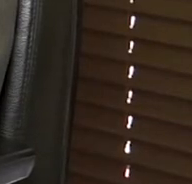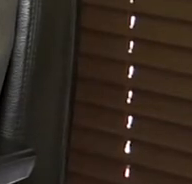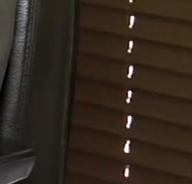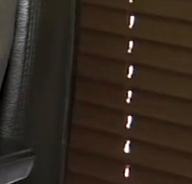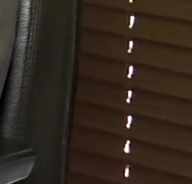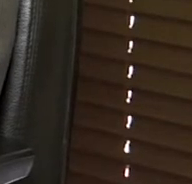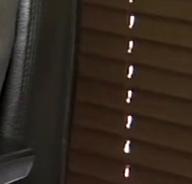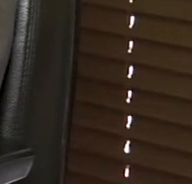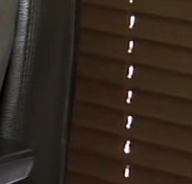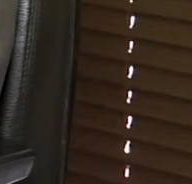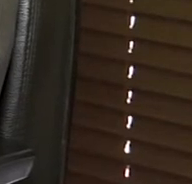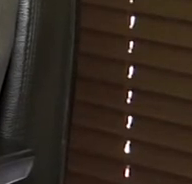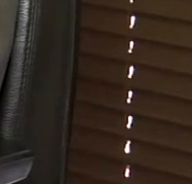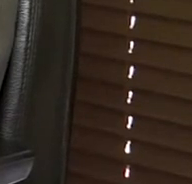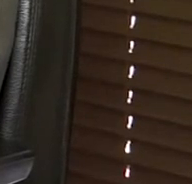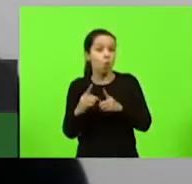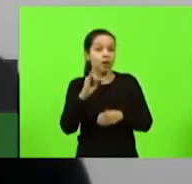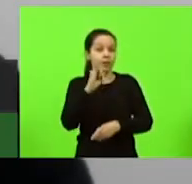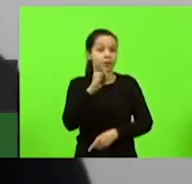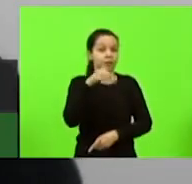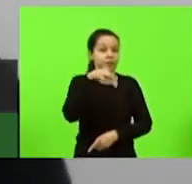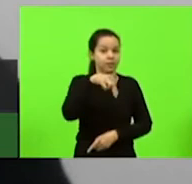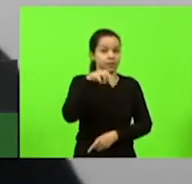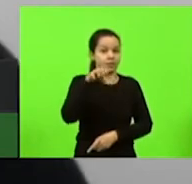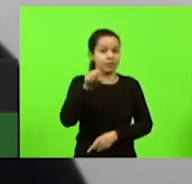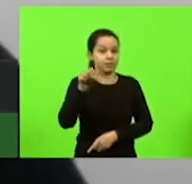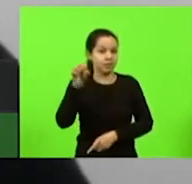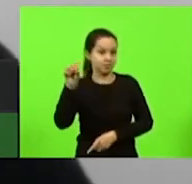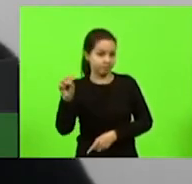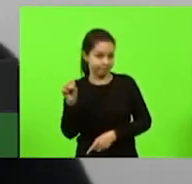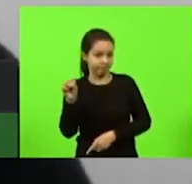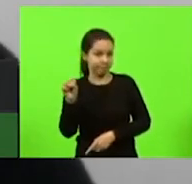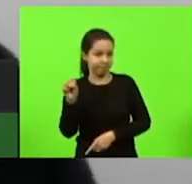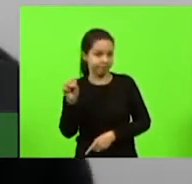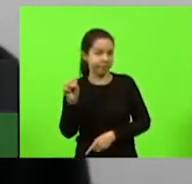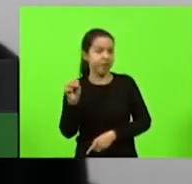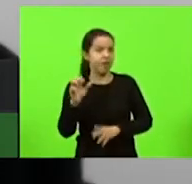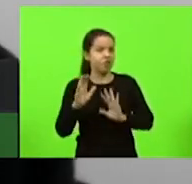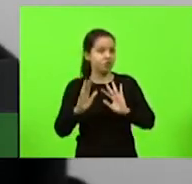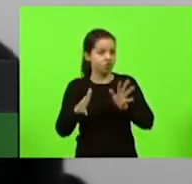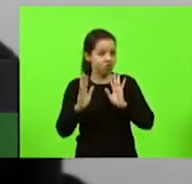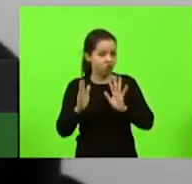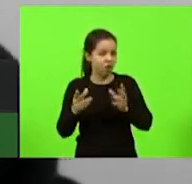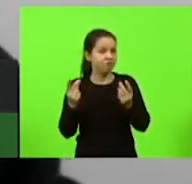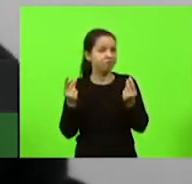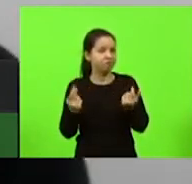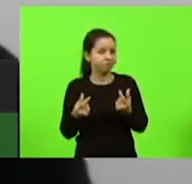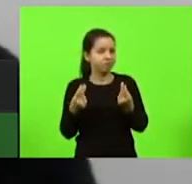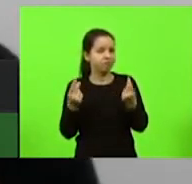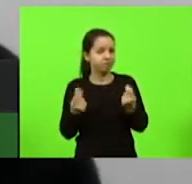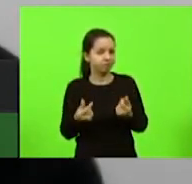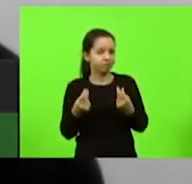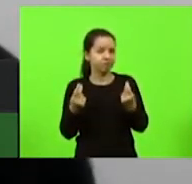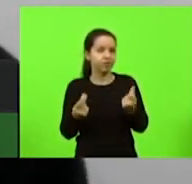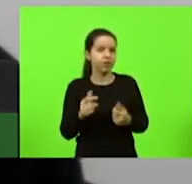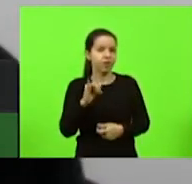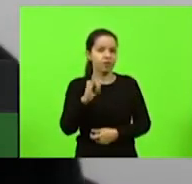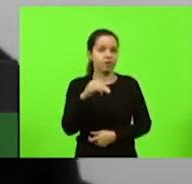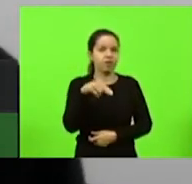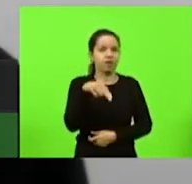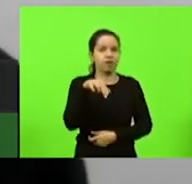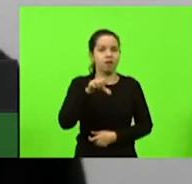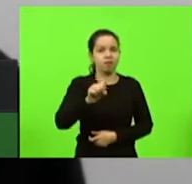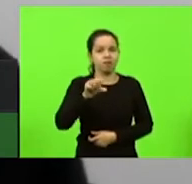para substituir os já aposentados. Infelizmente, há muito tempo o INSS não tem reposto